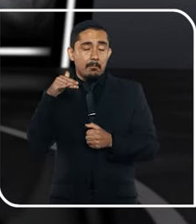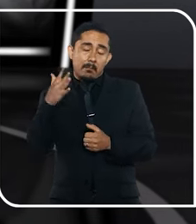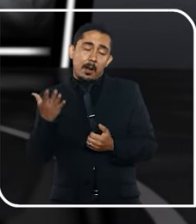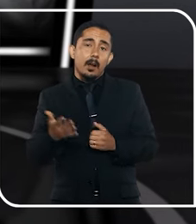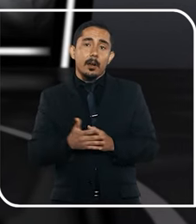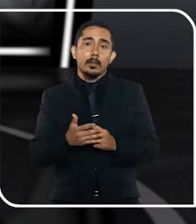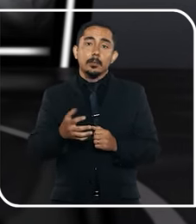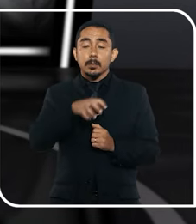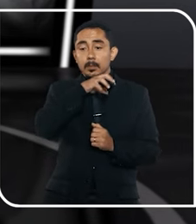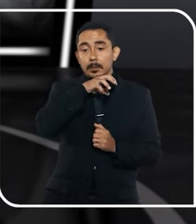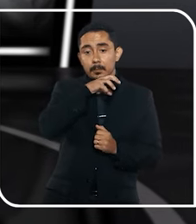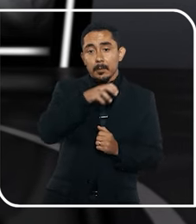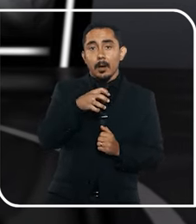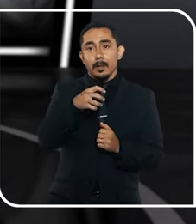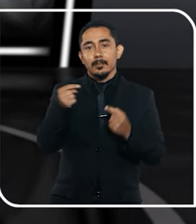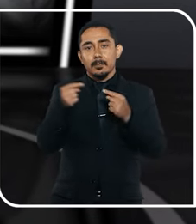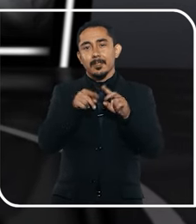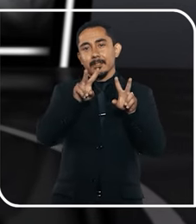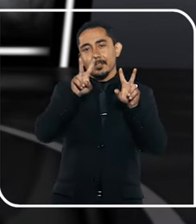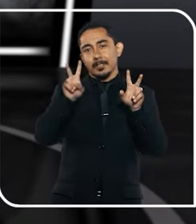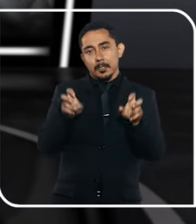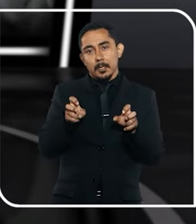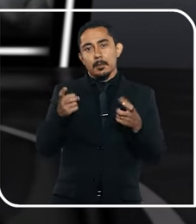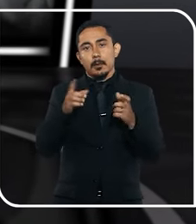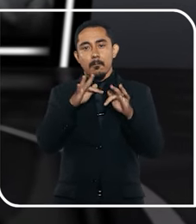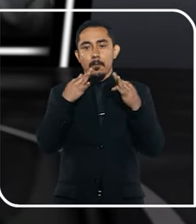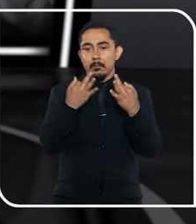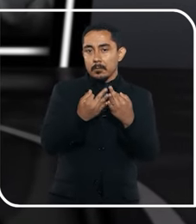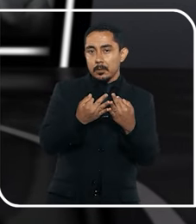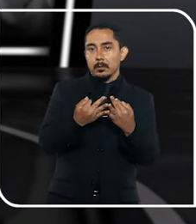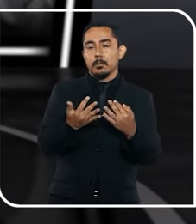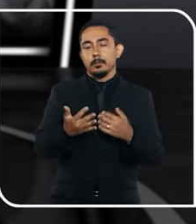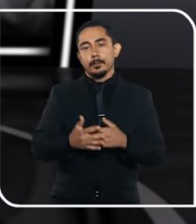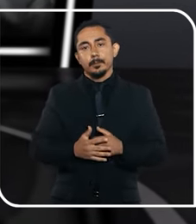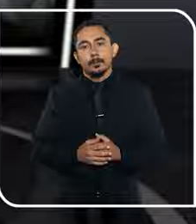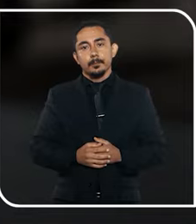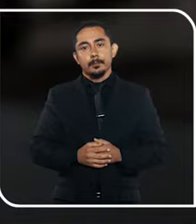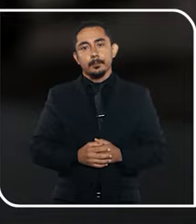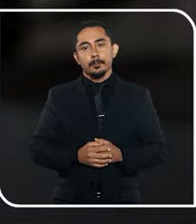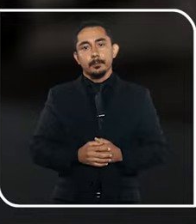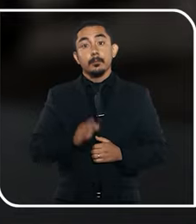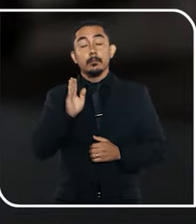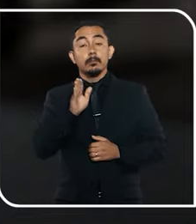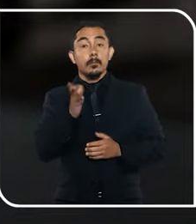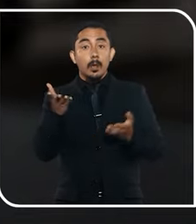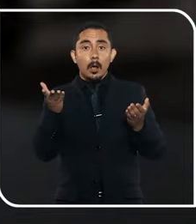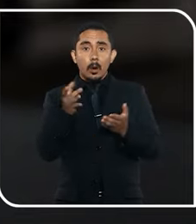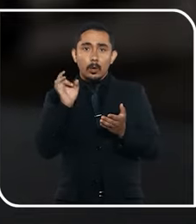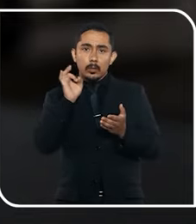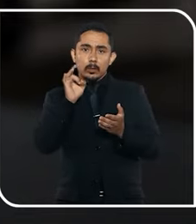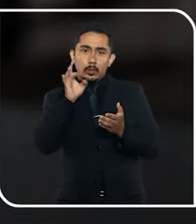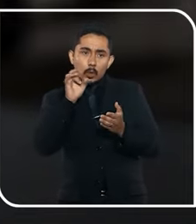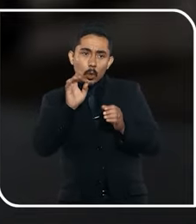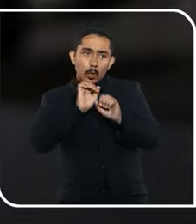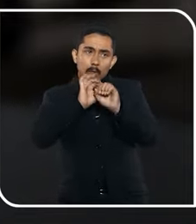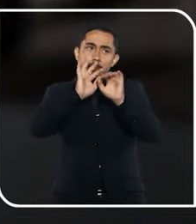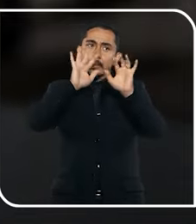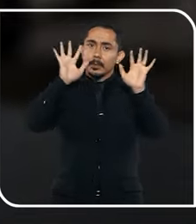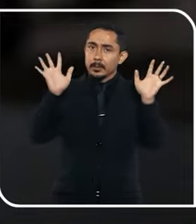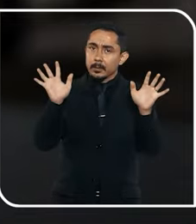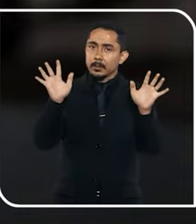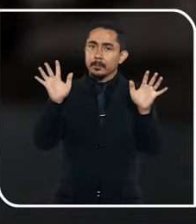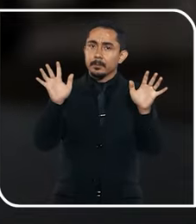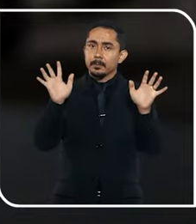relação a pets quando se trata de família. Agora, só para ficar um pouco mais